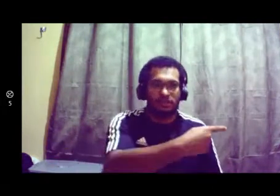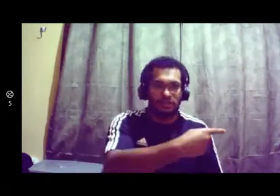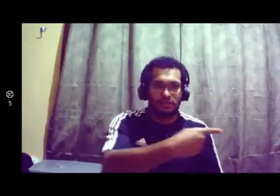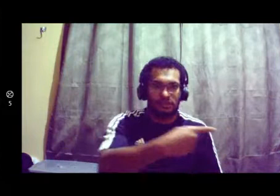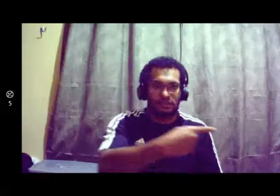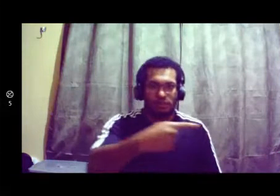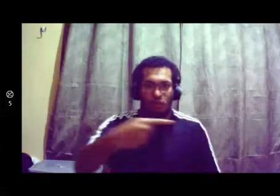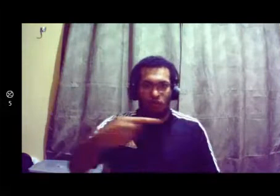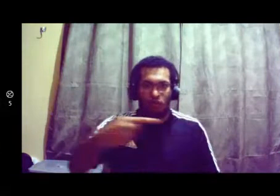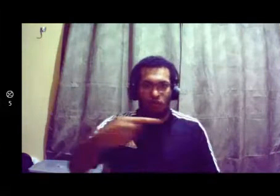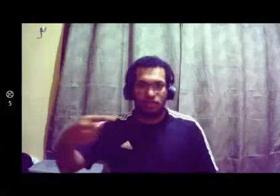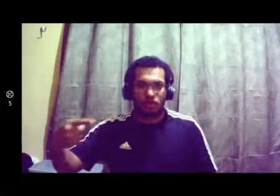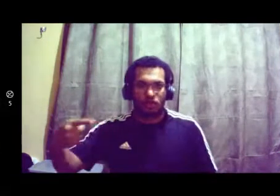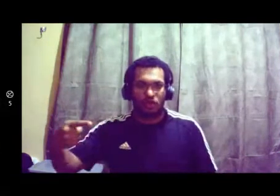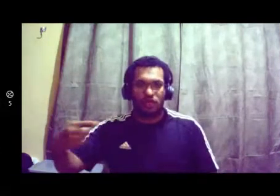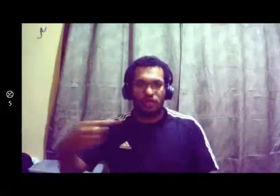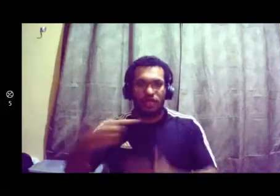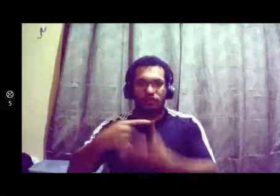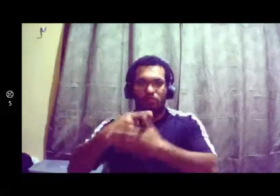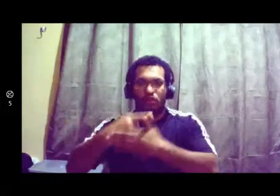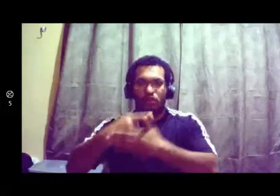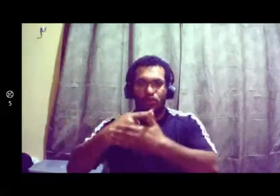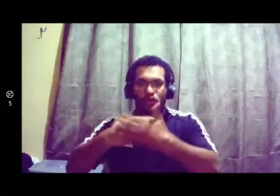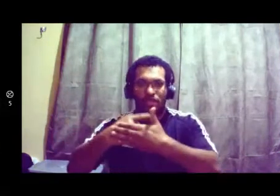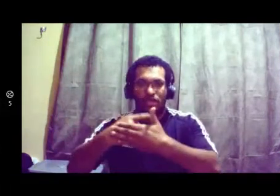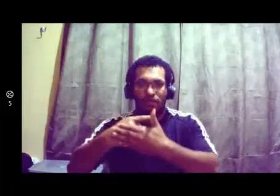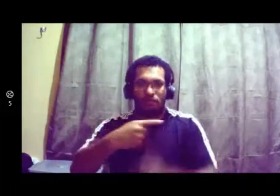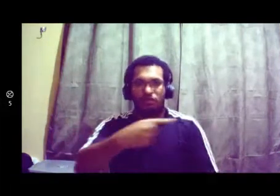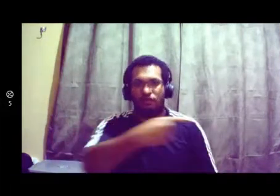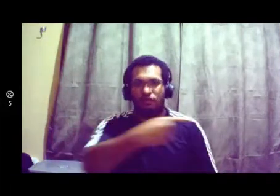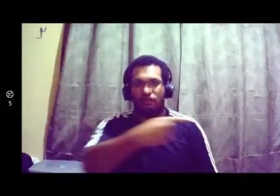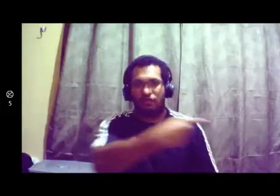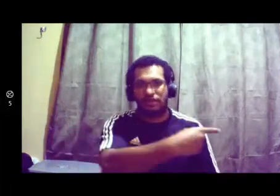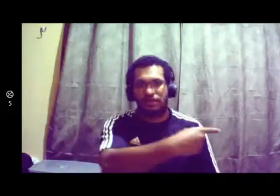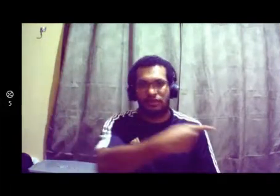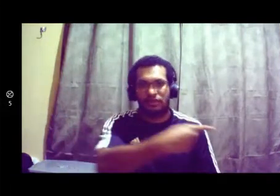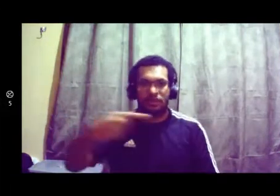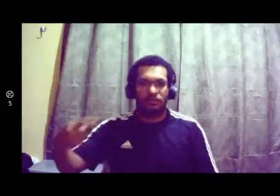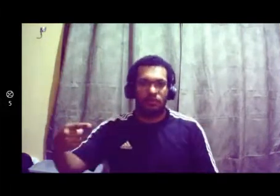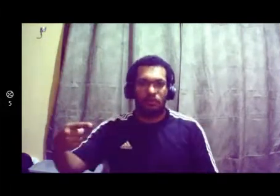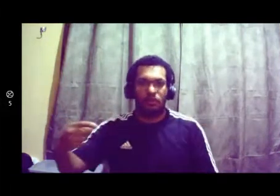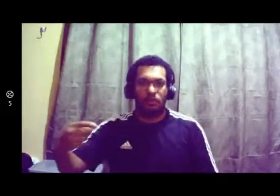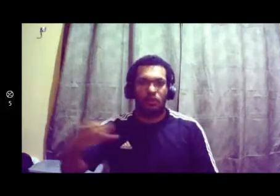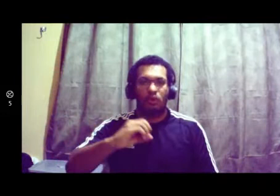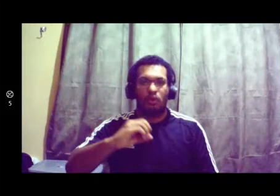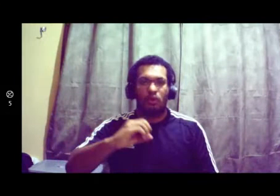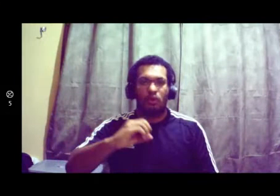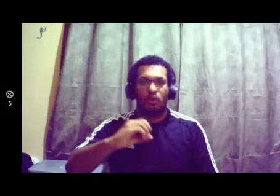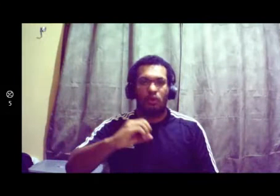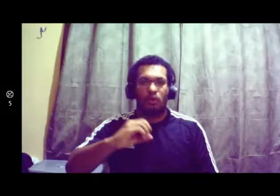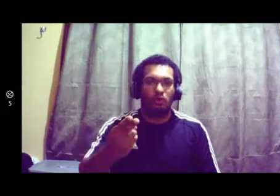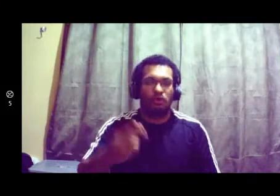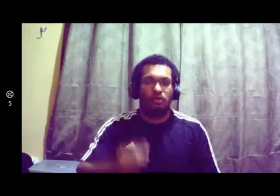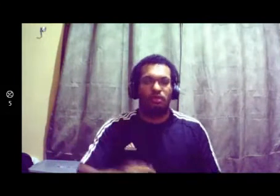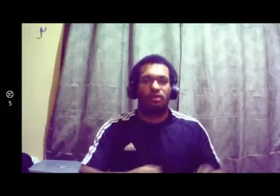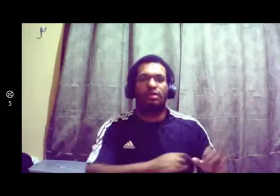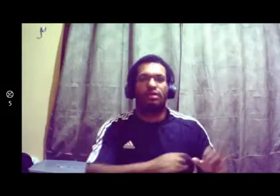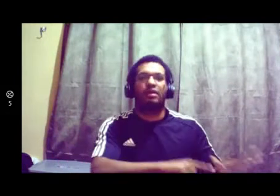assim, com um dedo só. E aí você mostra o dorso da mão. Então faz assim